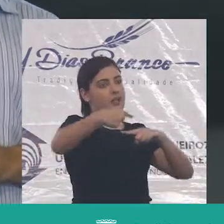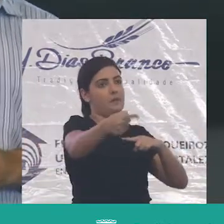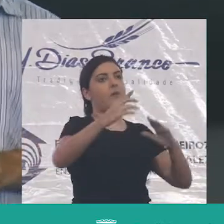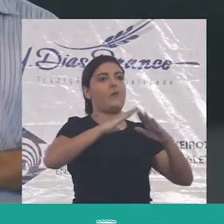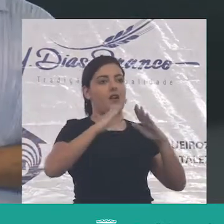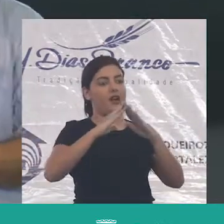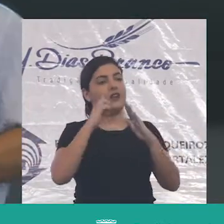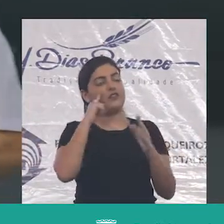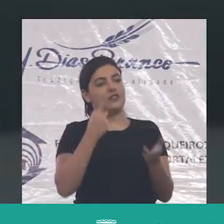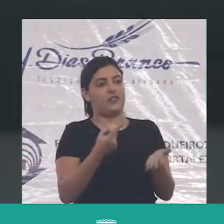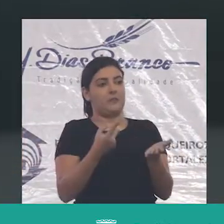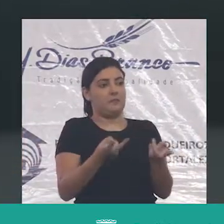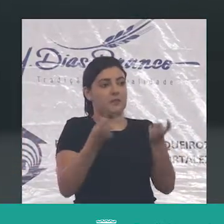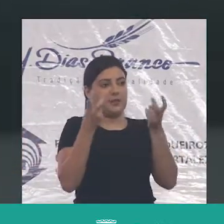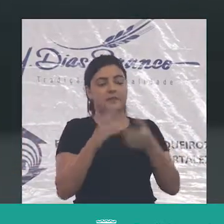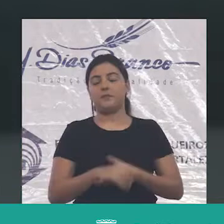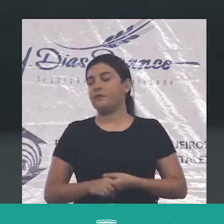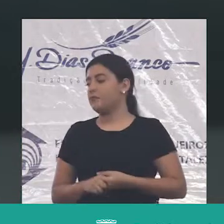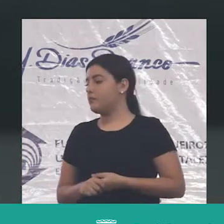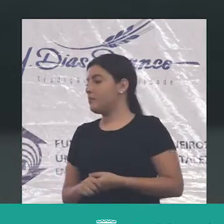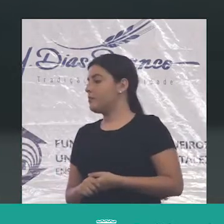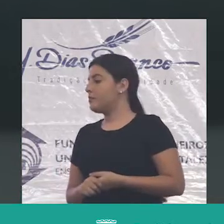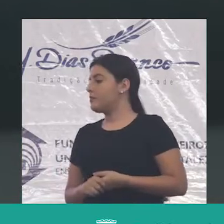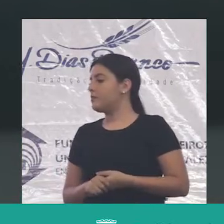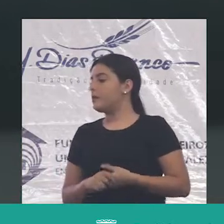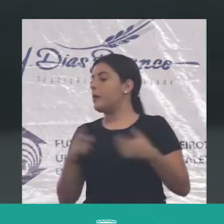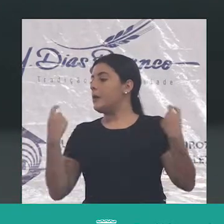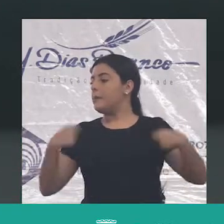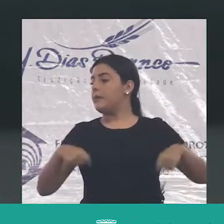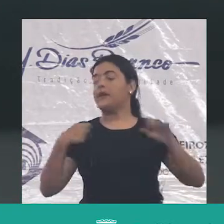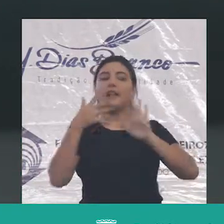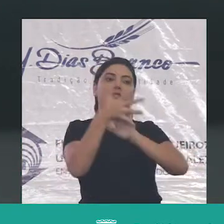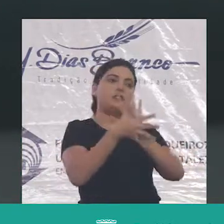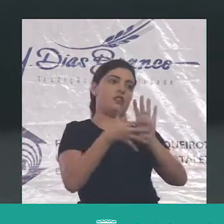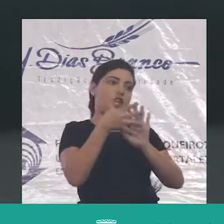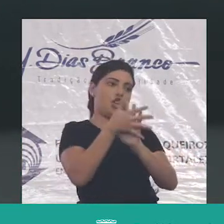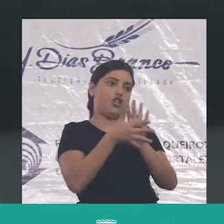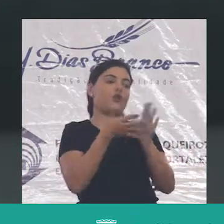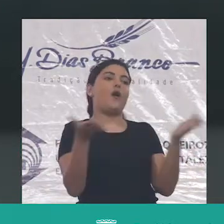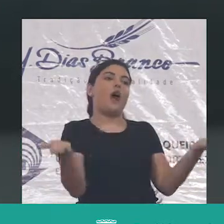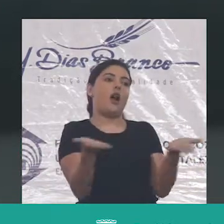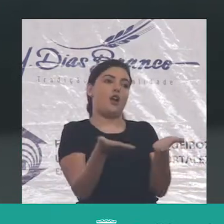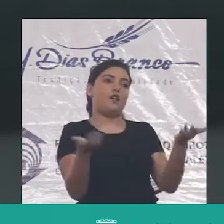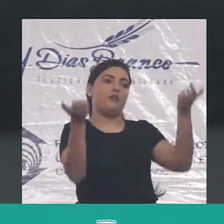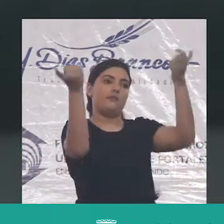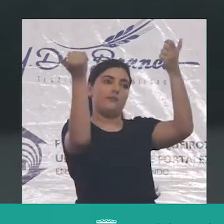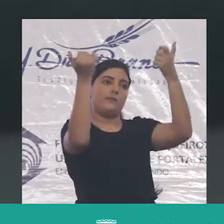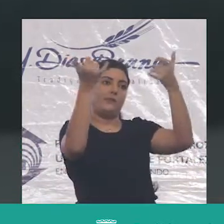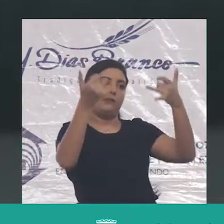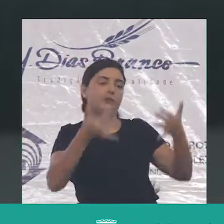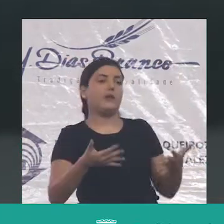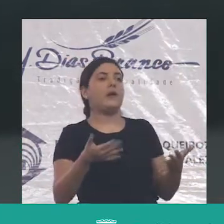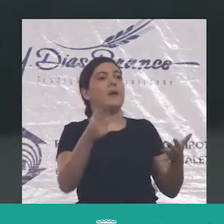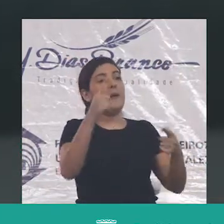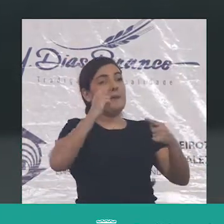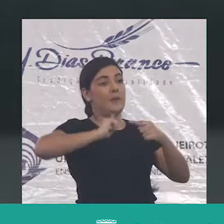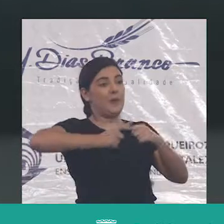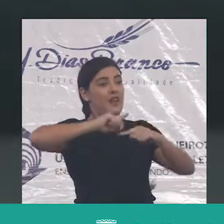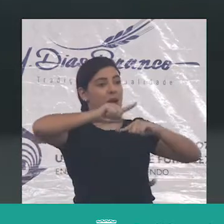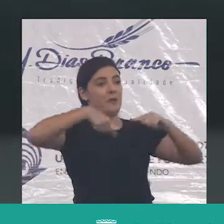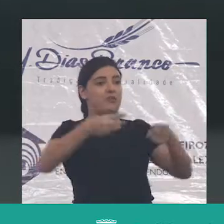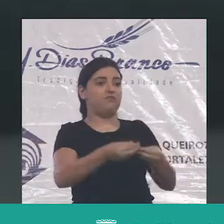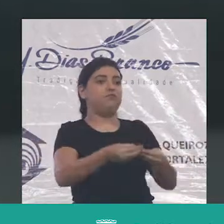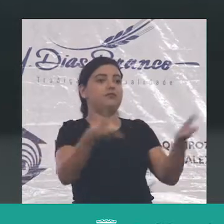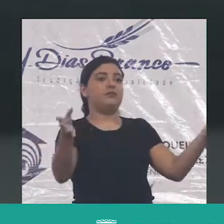casa. Por enquanto, eu quero que vocês tenham bem atenção ao texto, tá bom? Porque já que vocês não estão com o material em mãos,